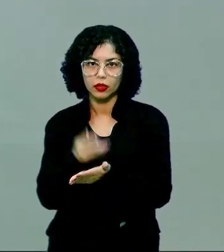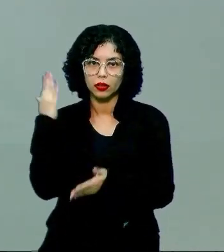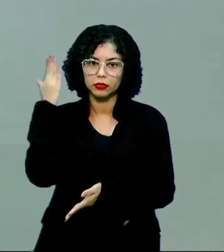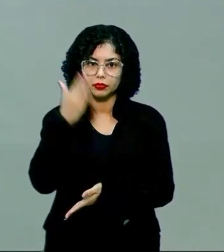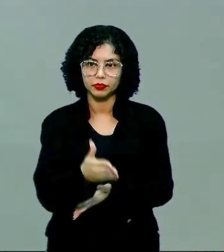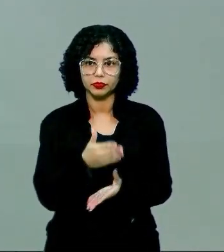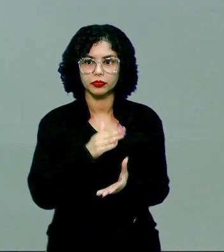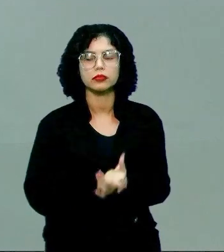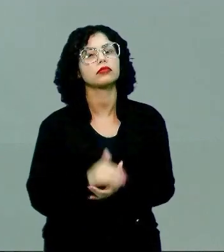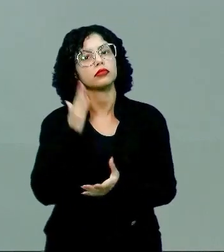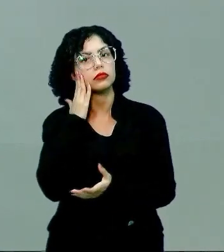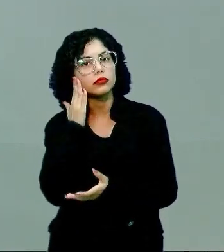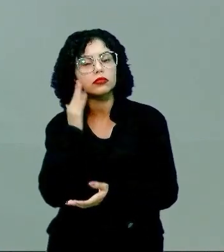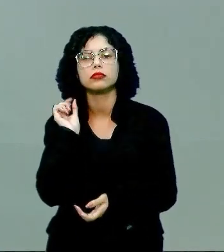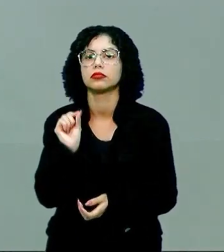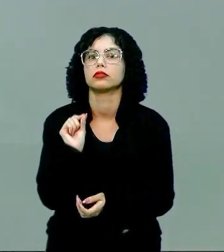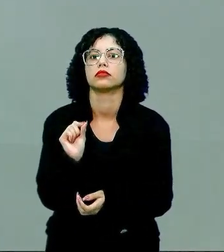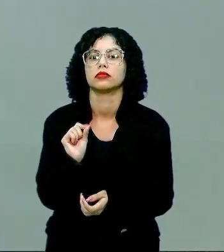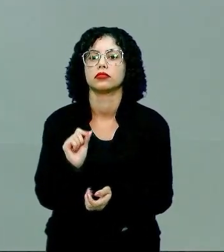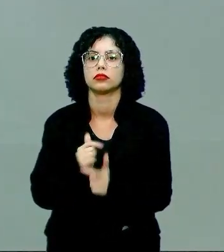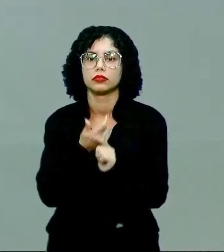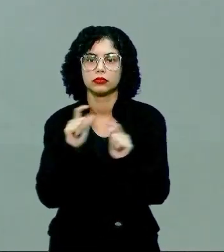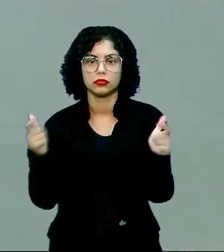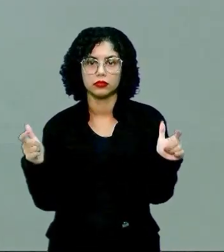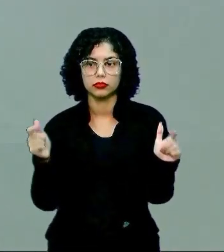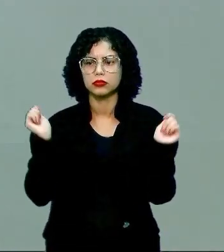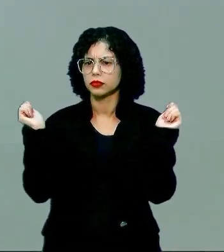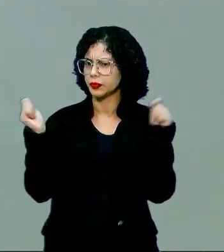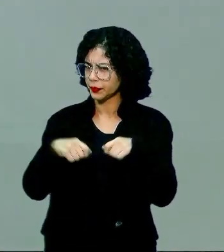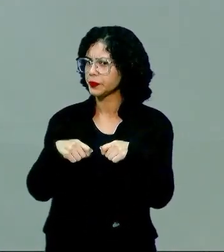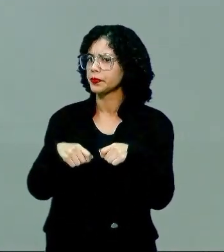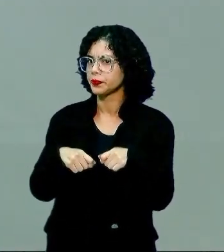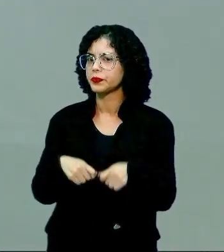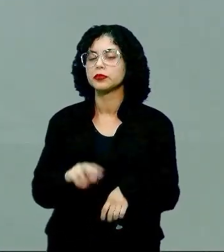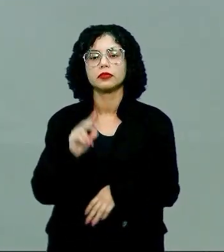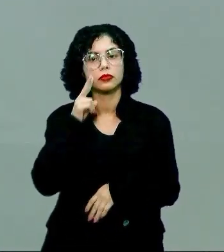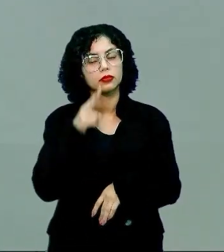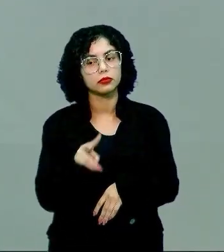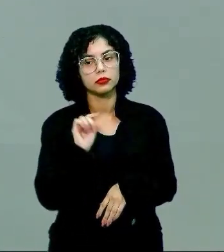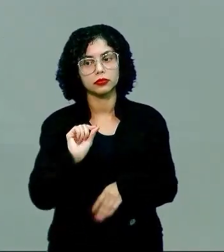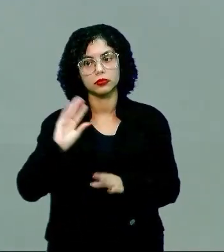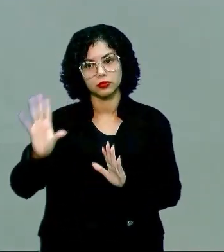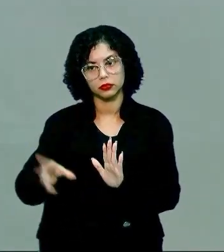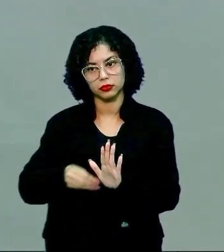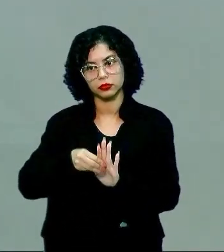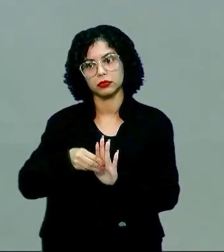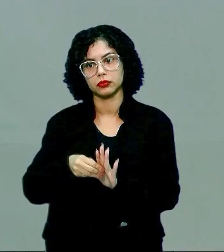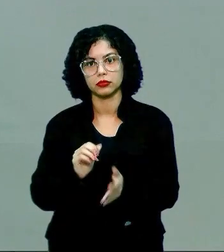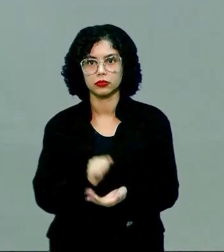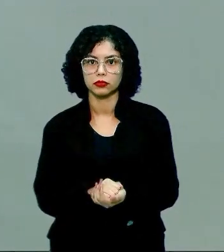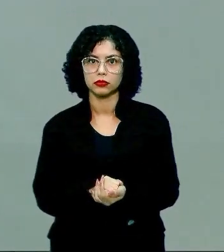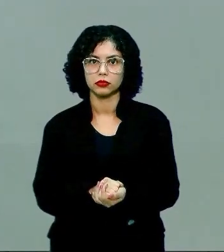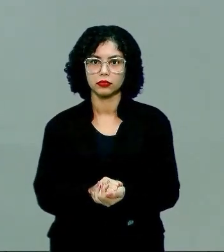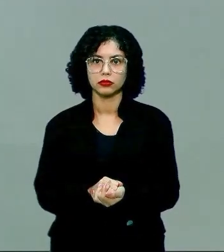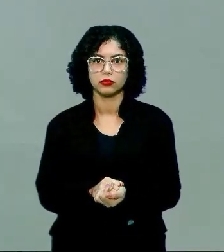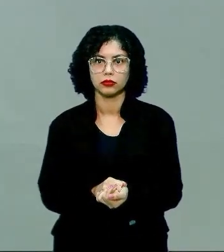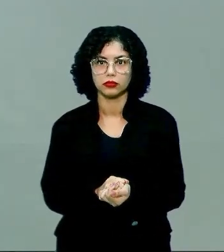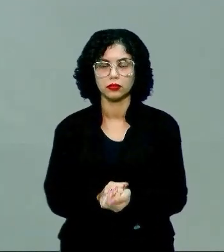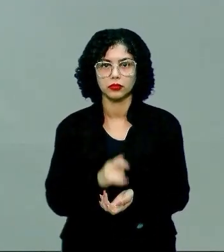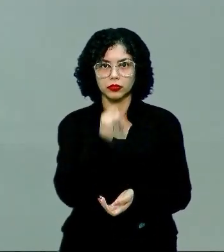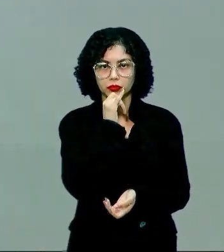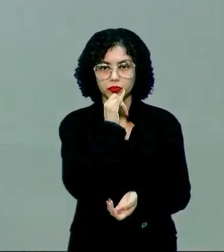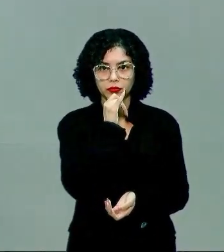direcionamento é compreender a vastidão compreender as possibilidades e ver aquilo que se encaixa Vamos colocar assim